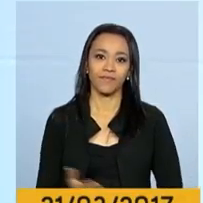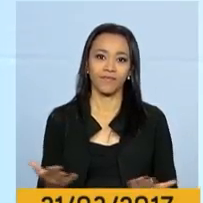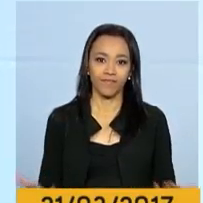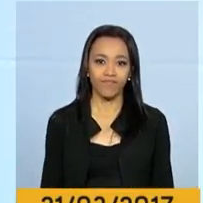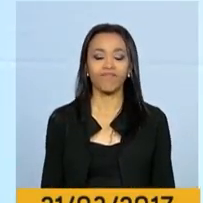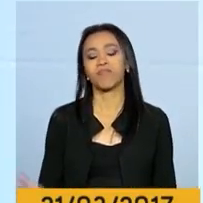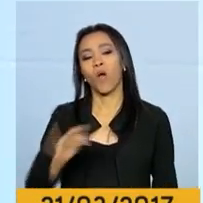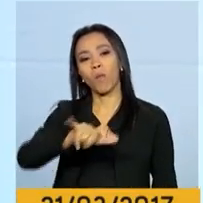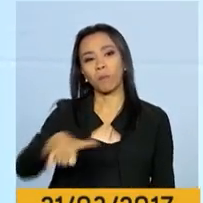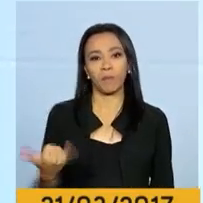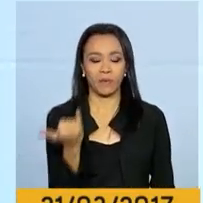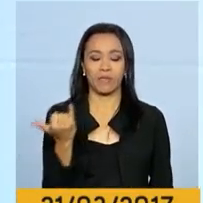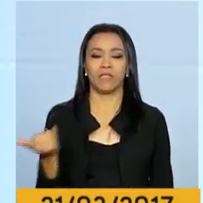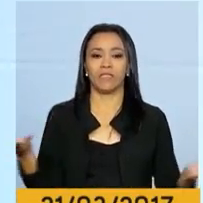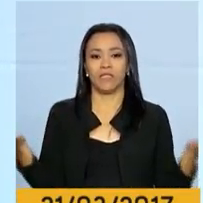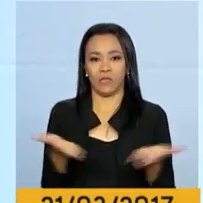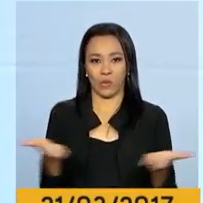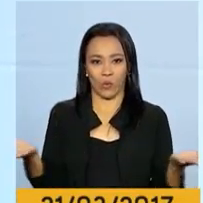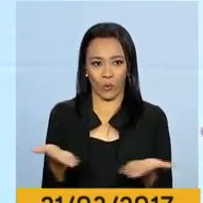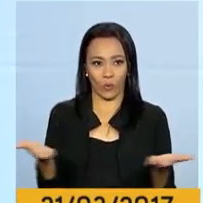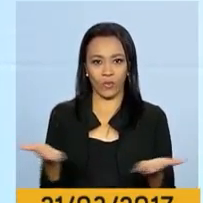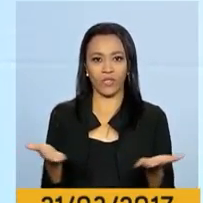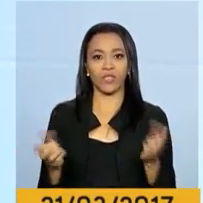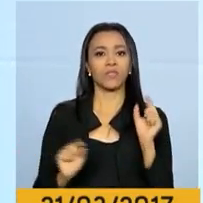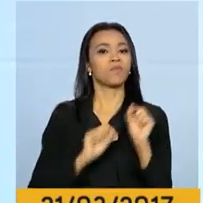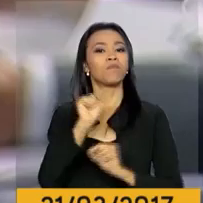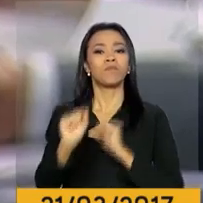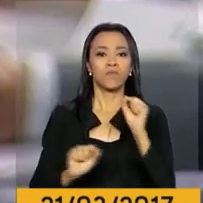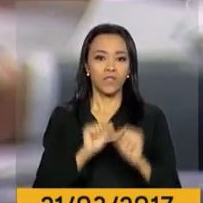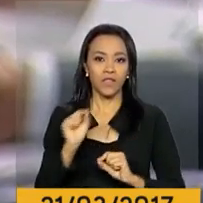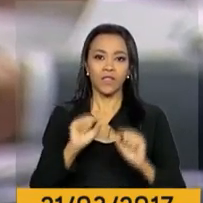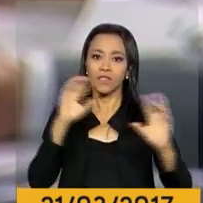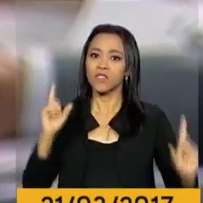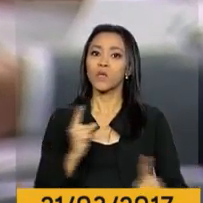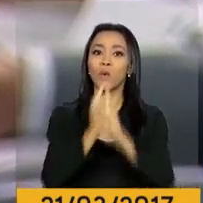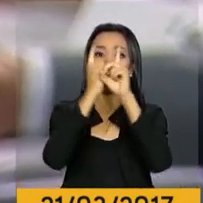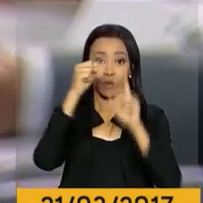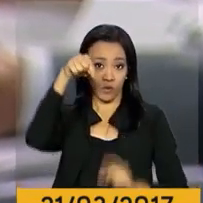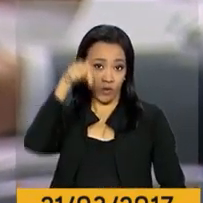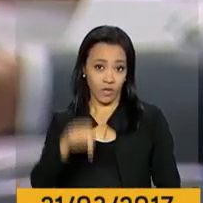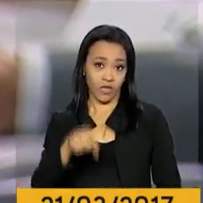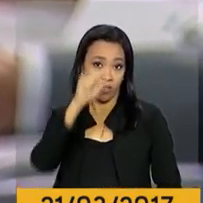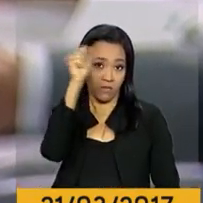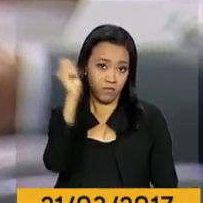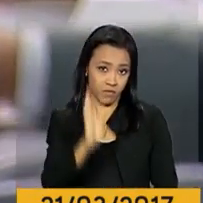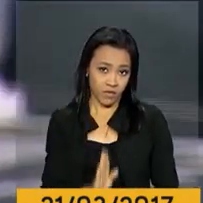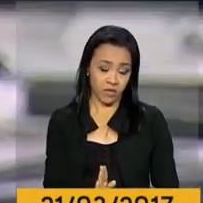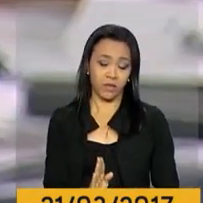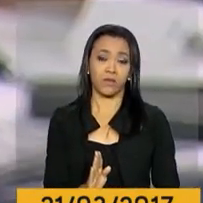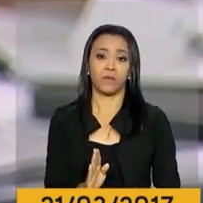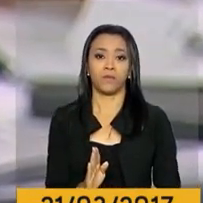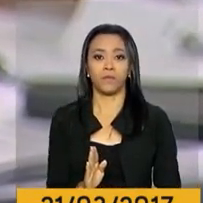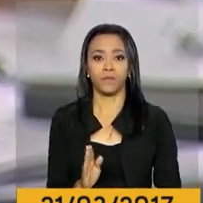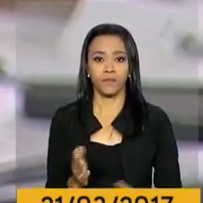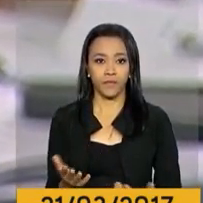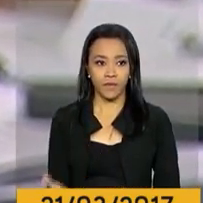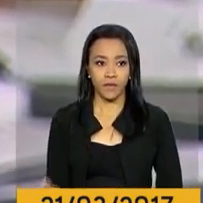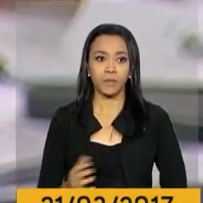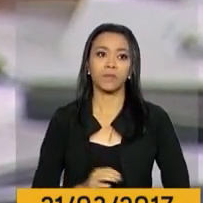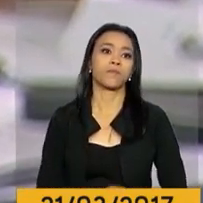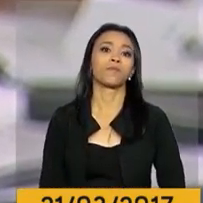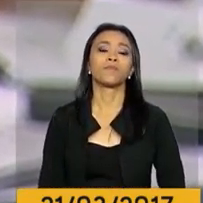oportunidade extraordinária de realizar este encontro no Brasil. Como bem